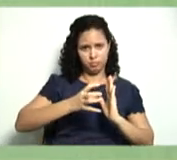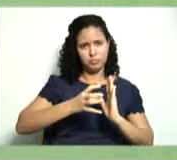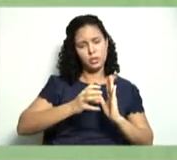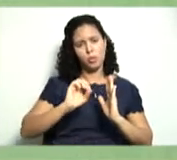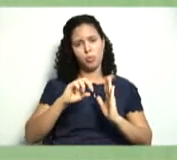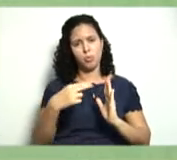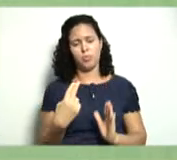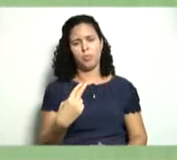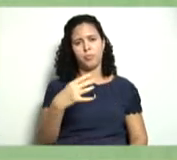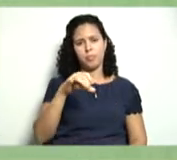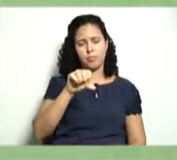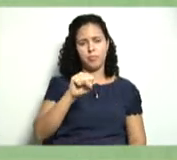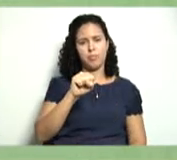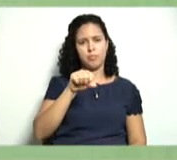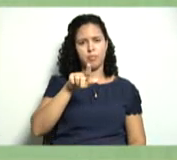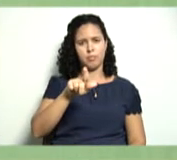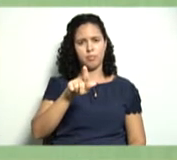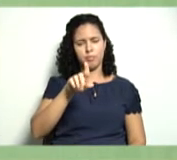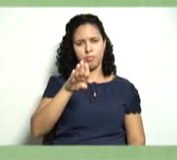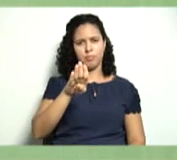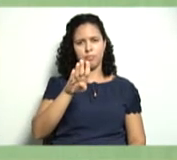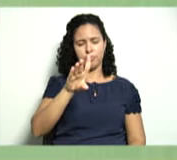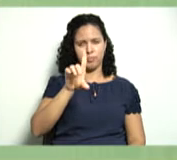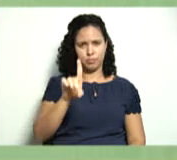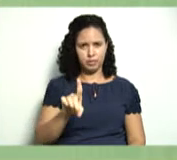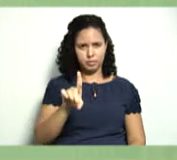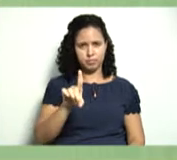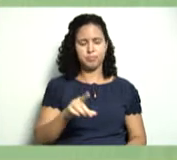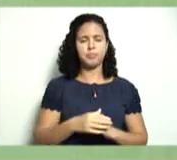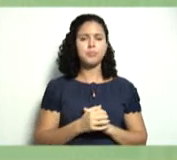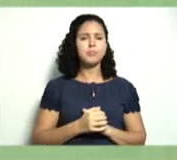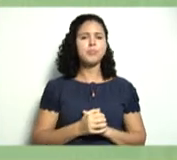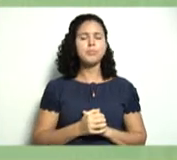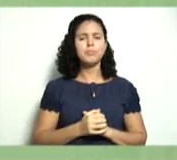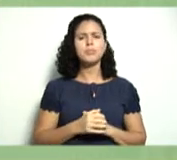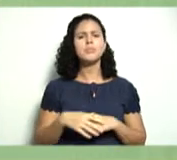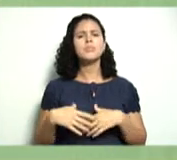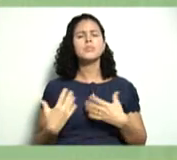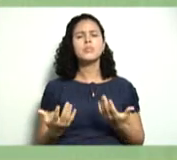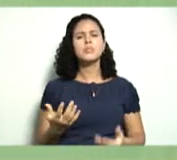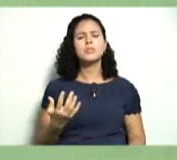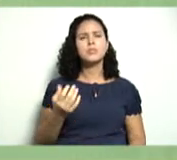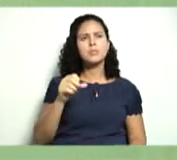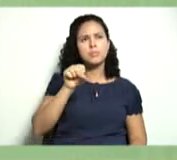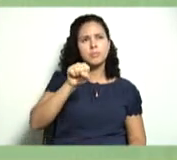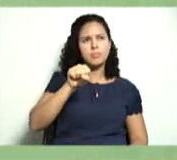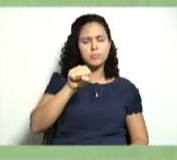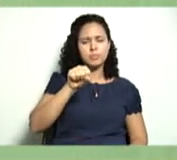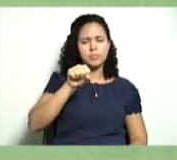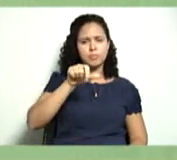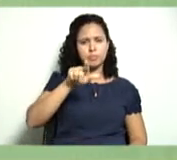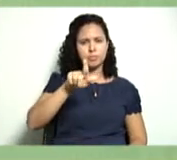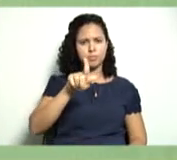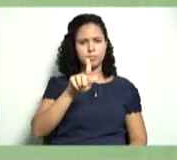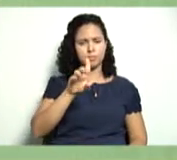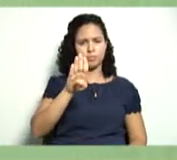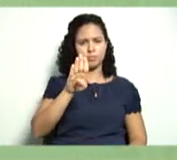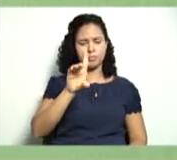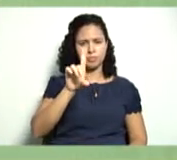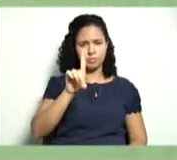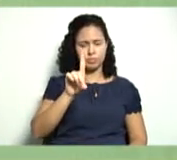certo então o a definição agora você de sgbd o que é um conjunto